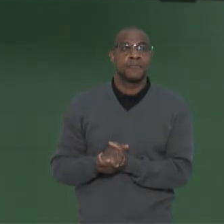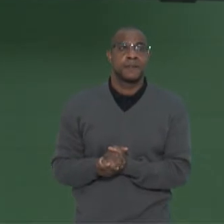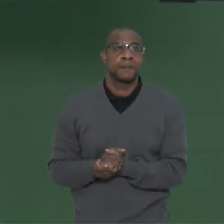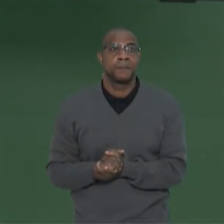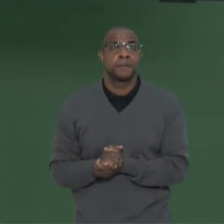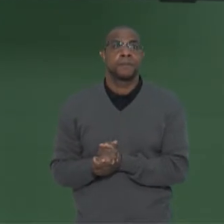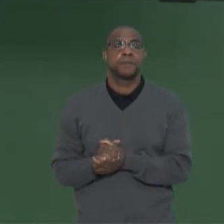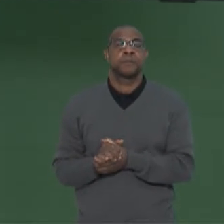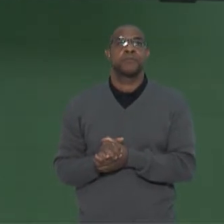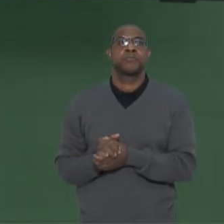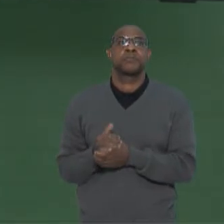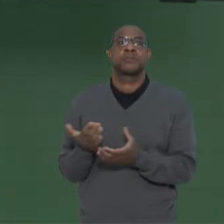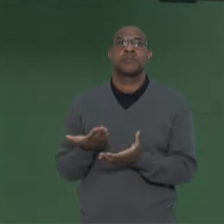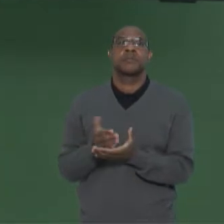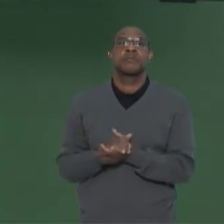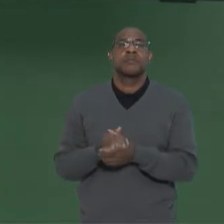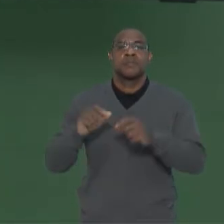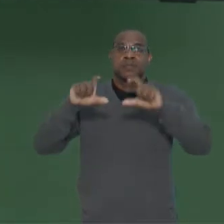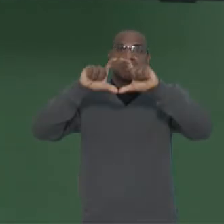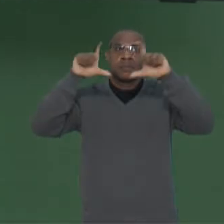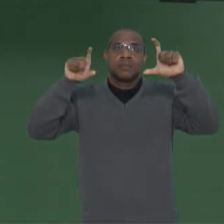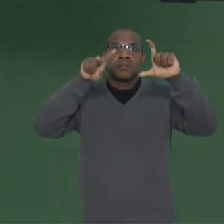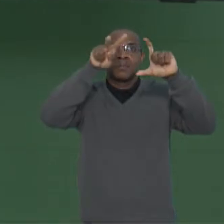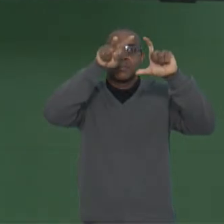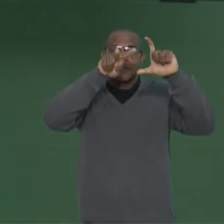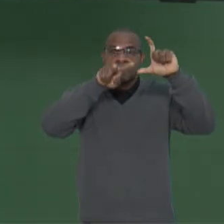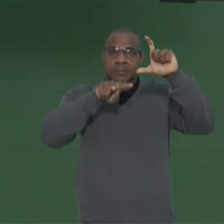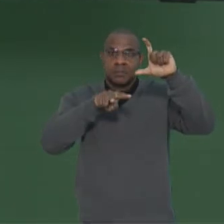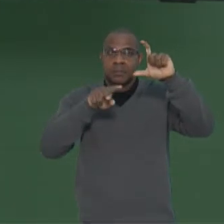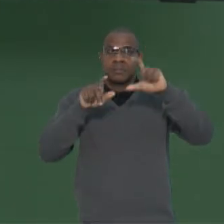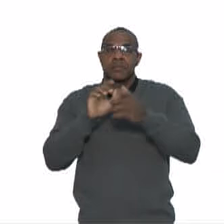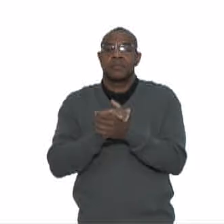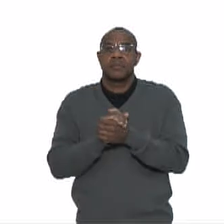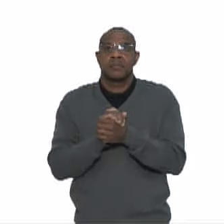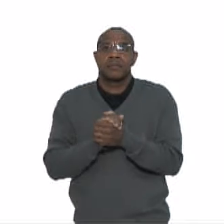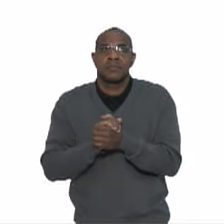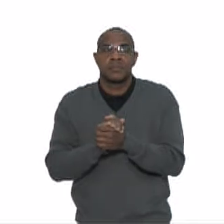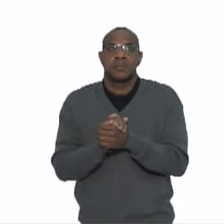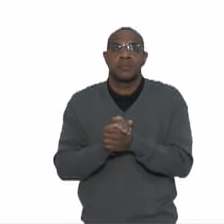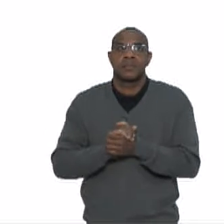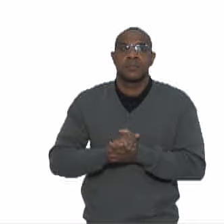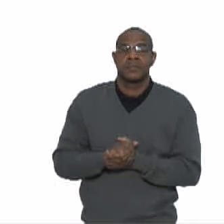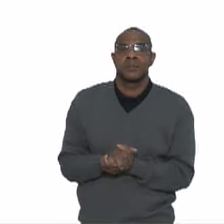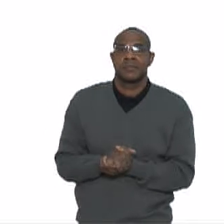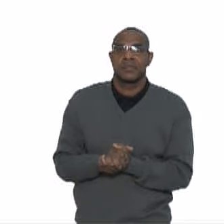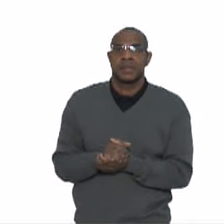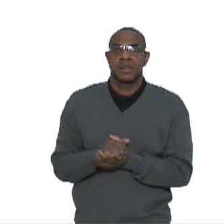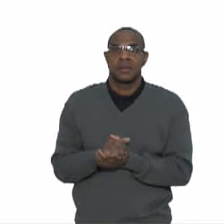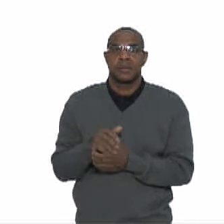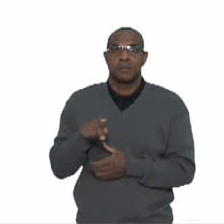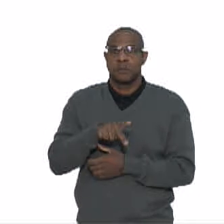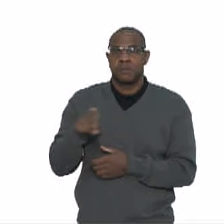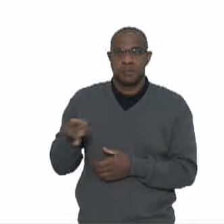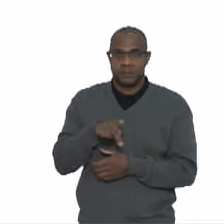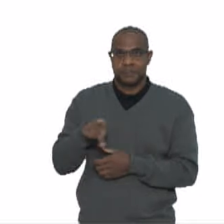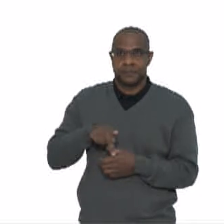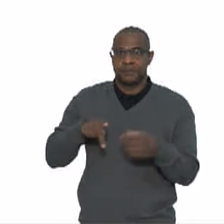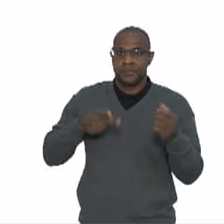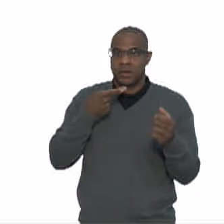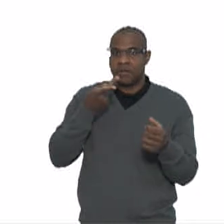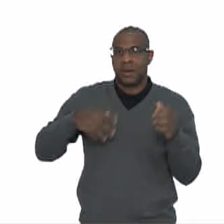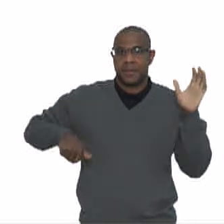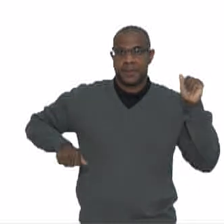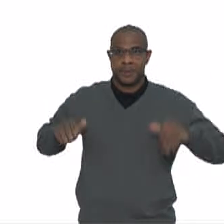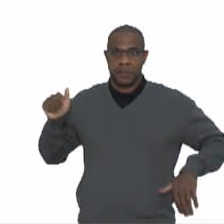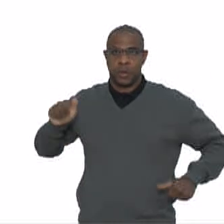últimos fragmentos da notícia, diz assim, ó, pese aquele deporte internacional se haya quedado mais ou